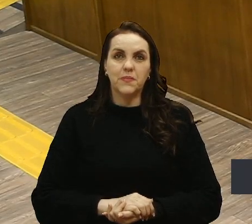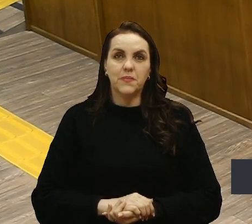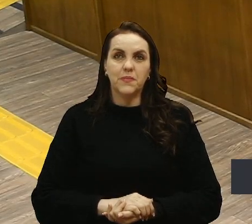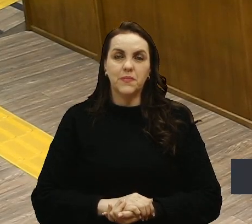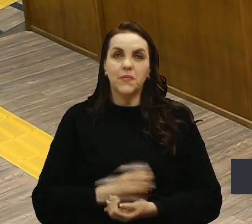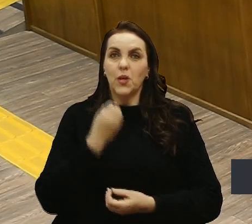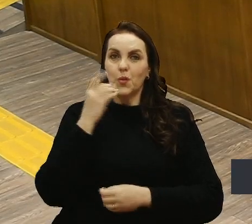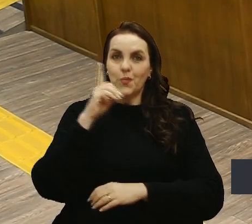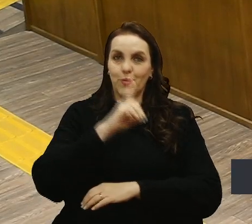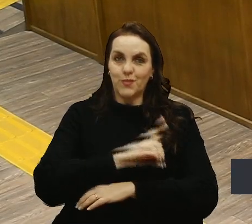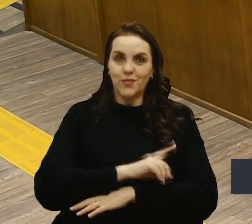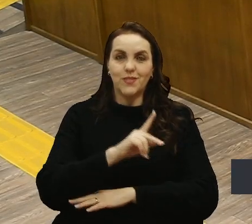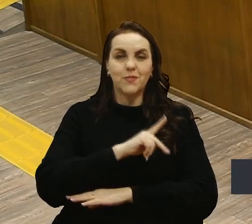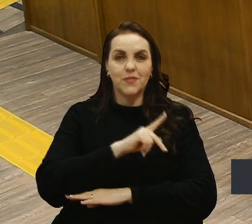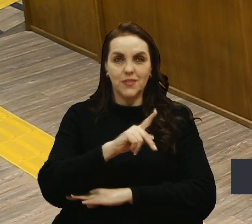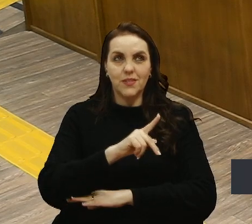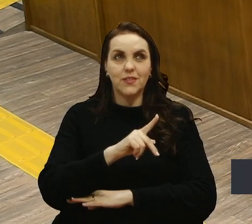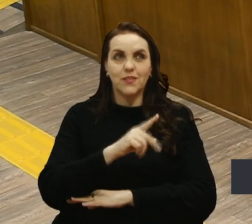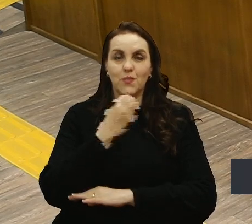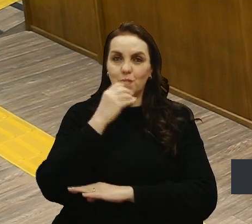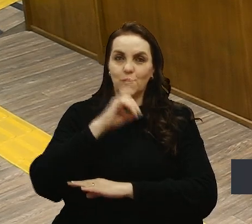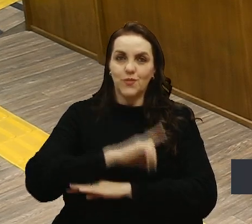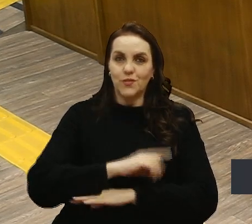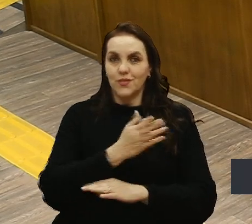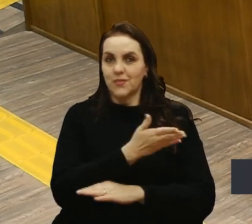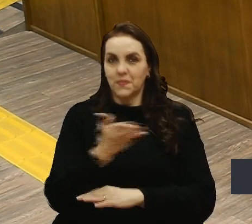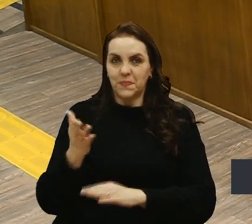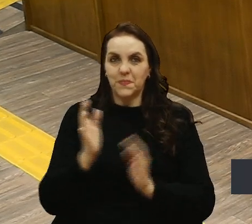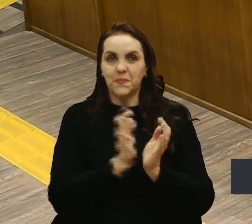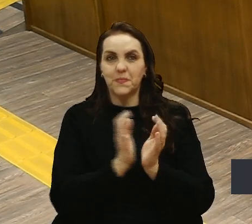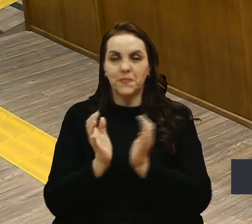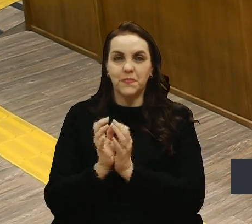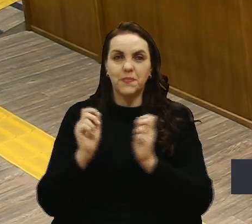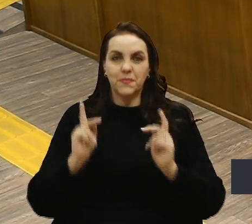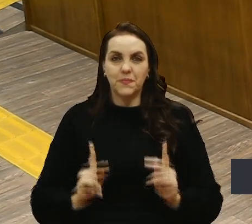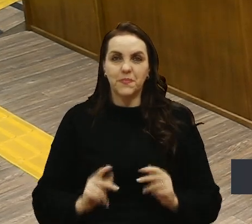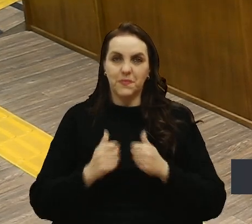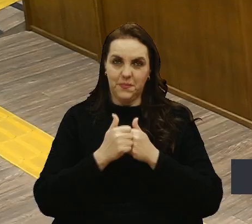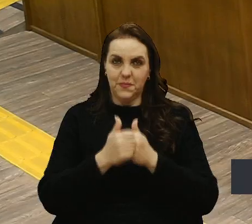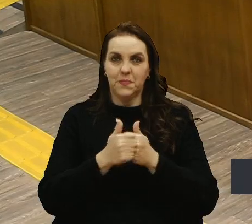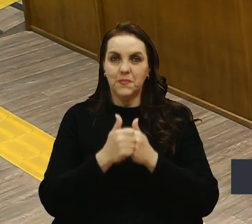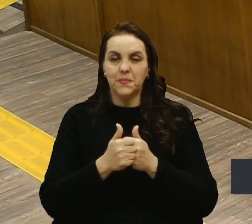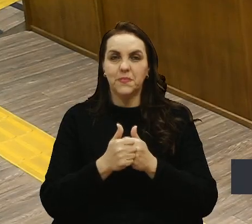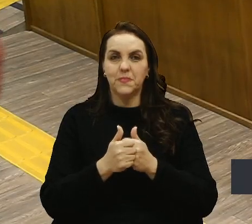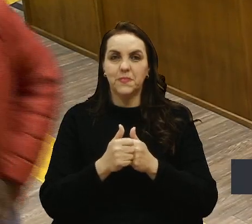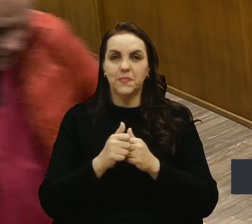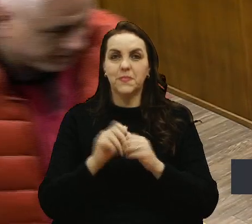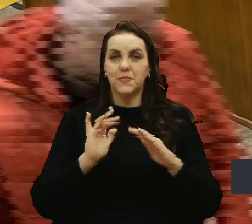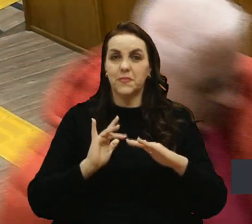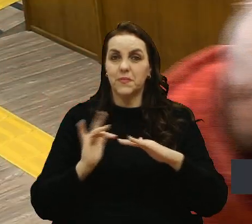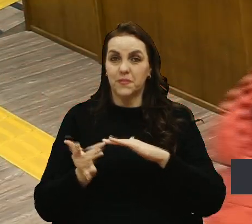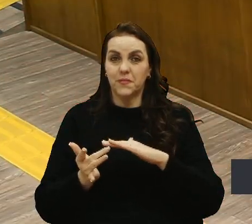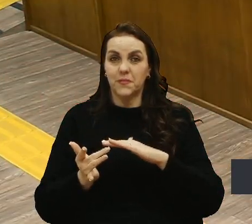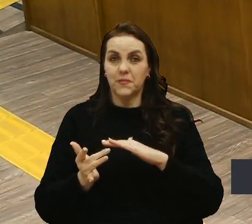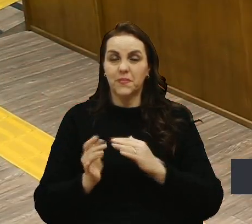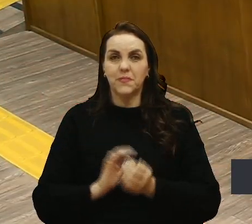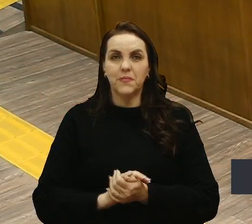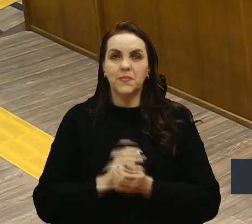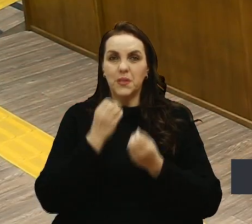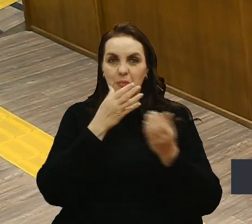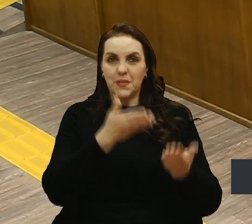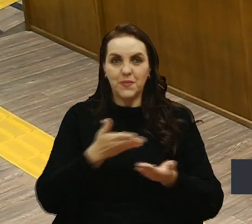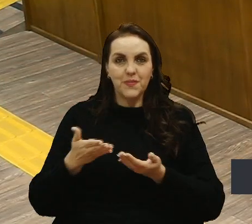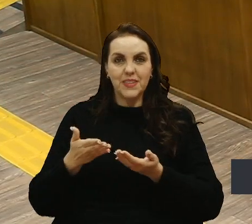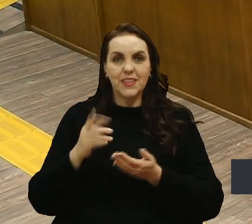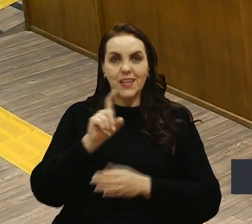Bom dia, presidente, bom dia, nobres colegas, pessoal todos que nos acompanham pelas redes sociais. Seja